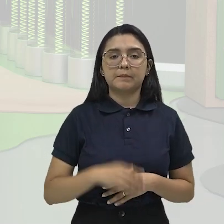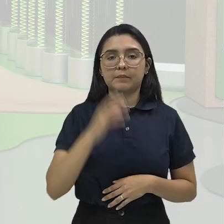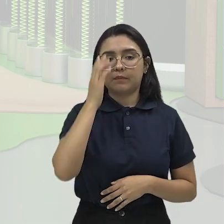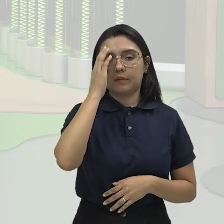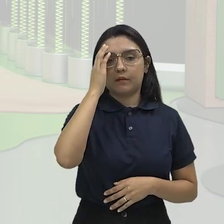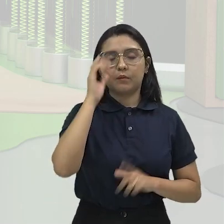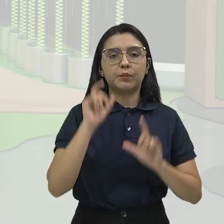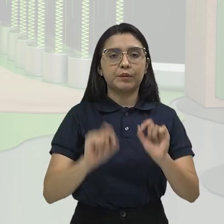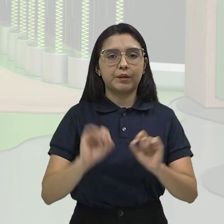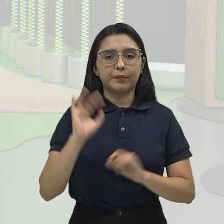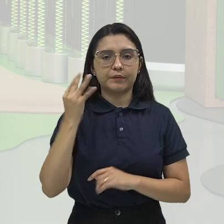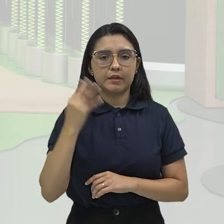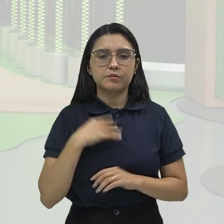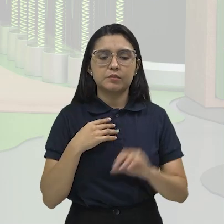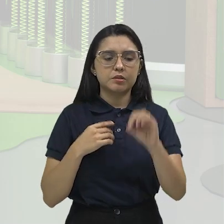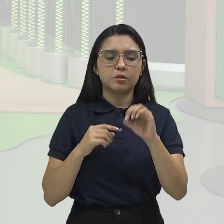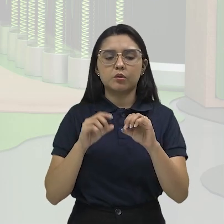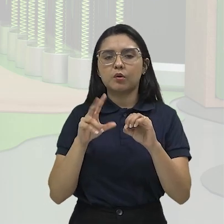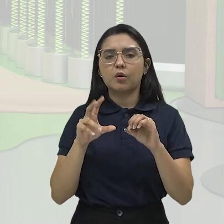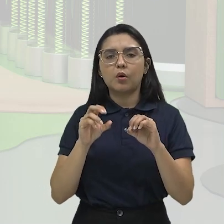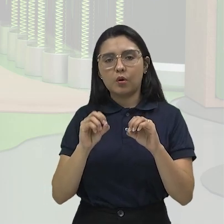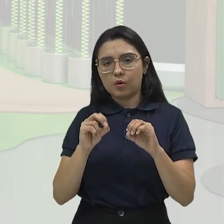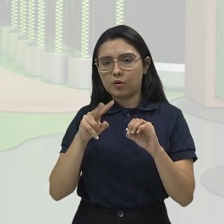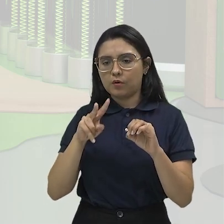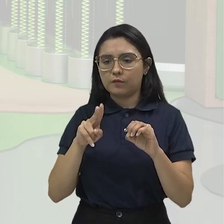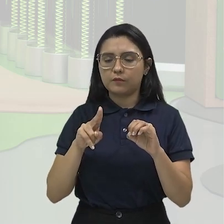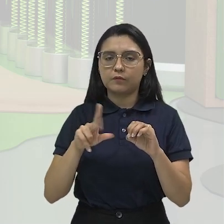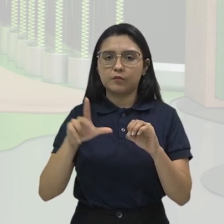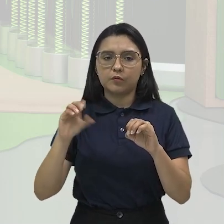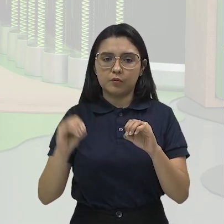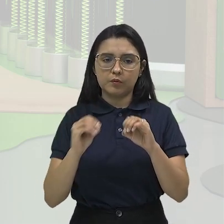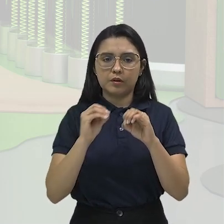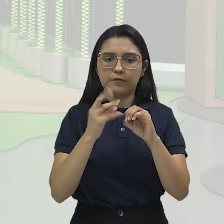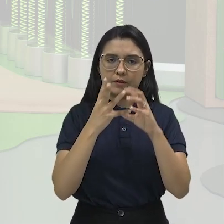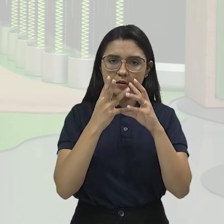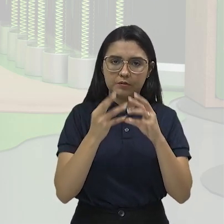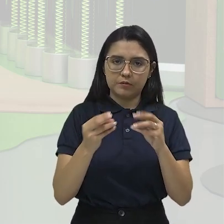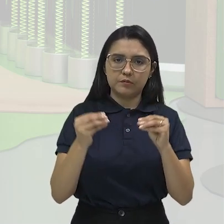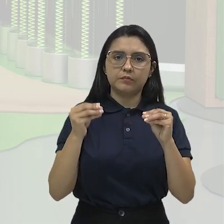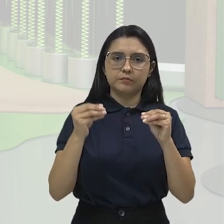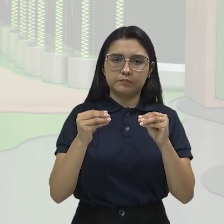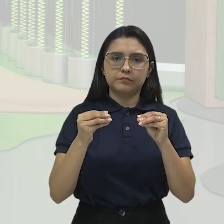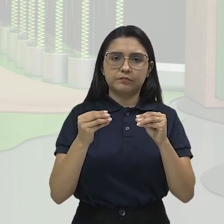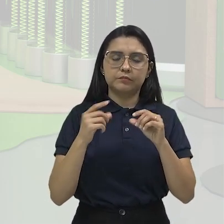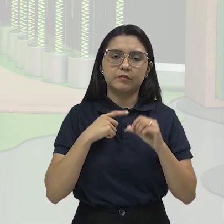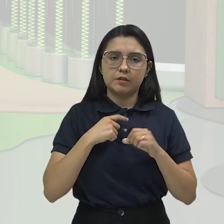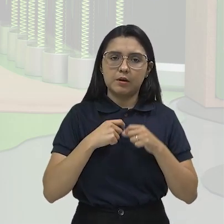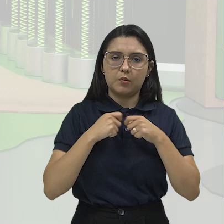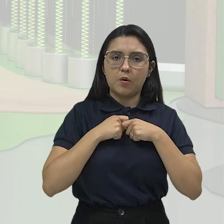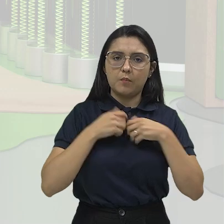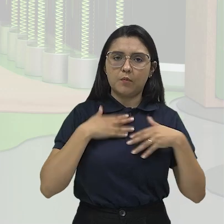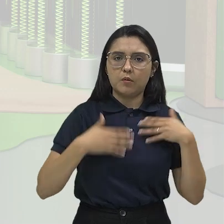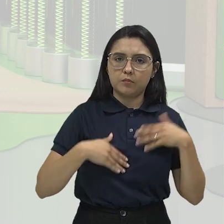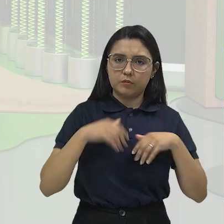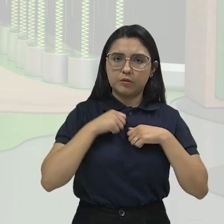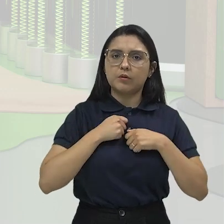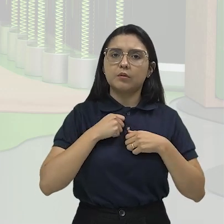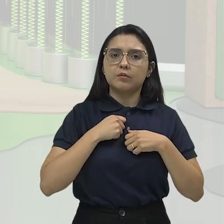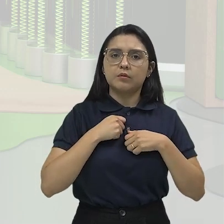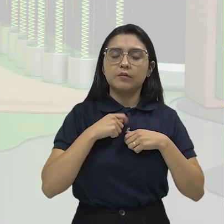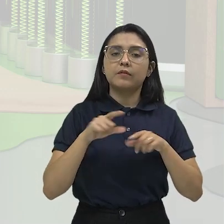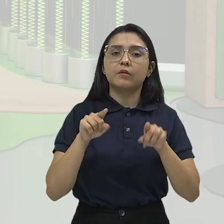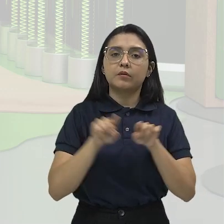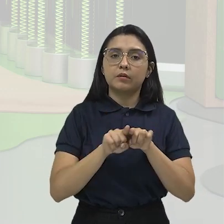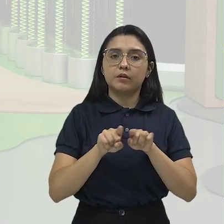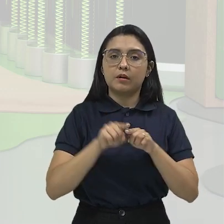grávida. O que acontece com esse óvulo? Ele vai ser degenerado e ele vai ser expulso pelo corpo da mulher por um processo